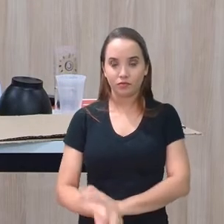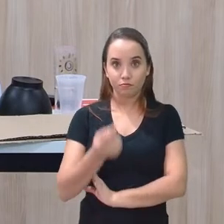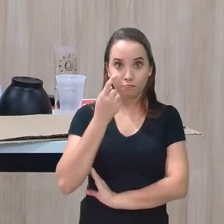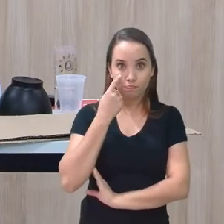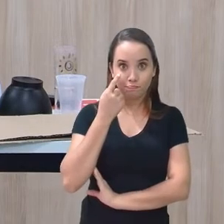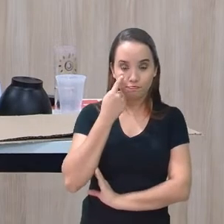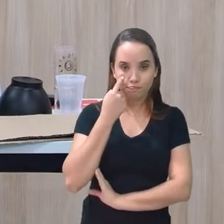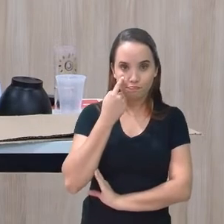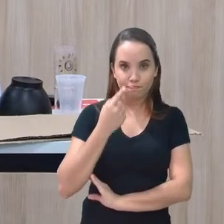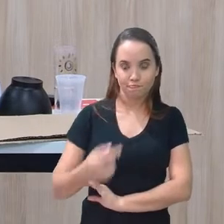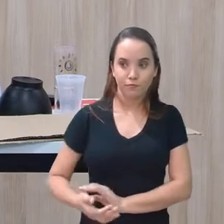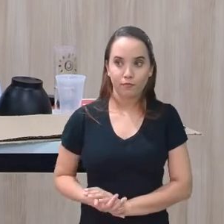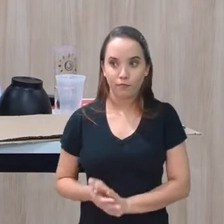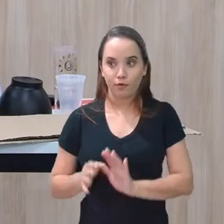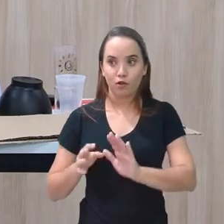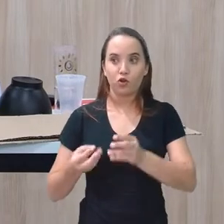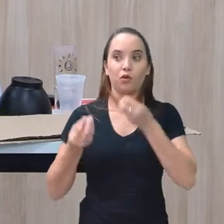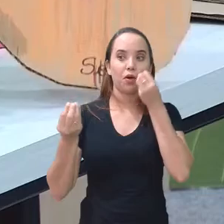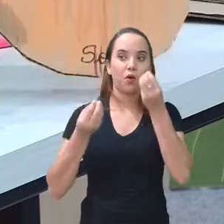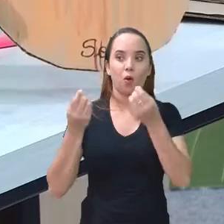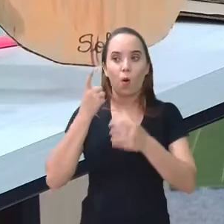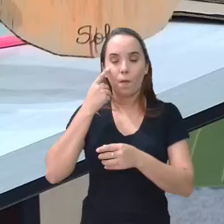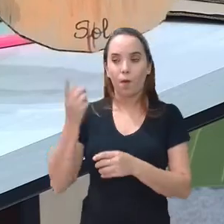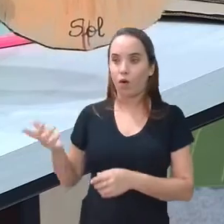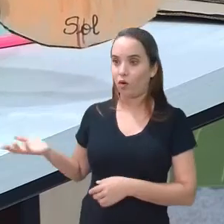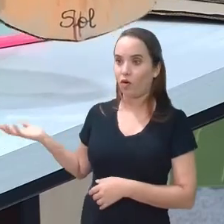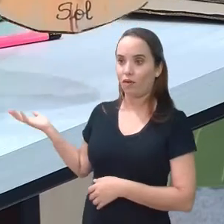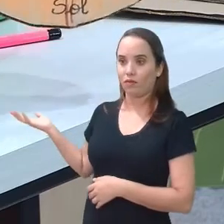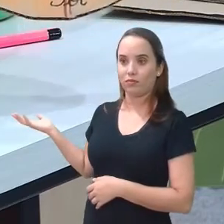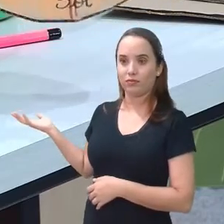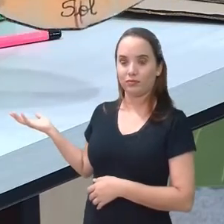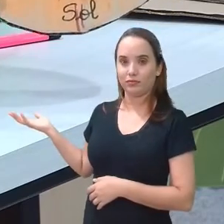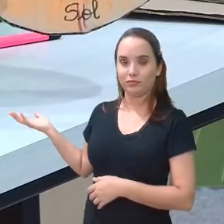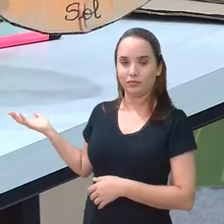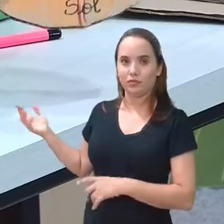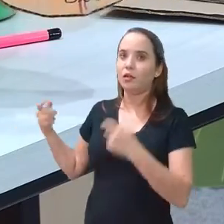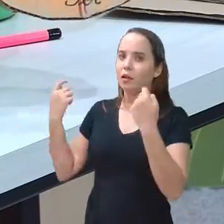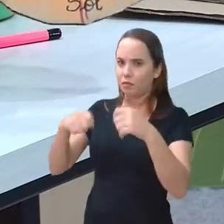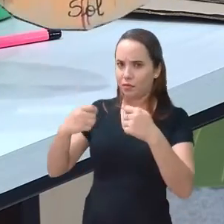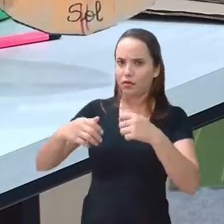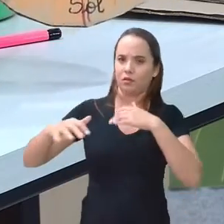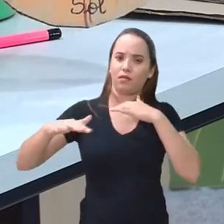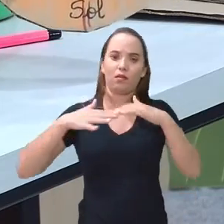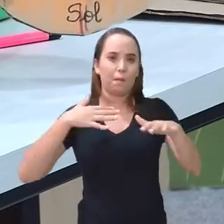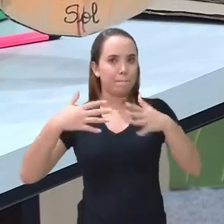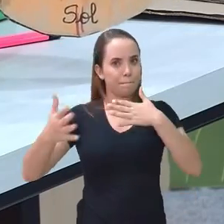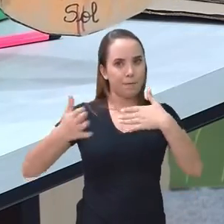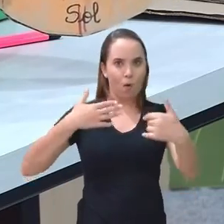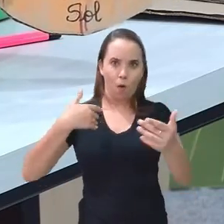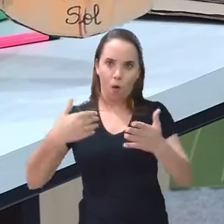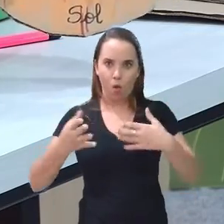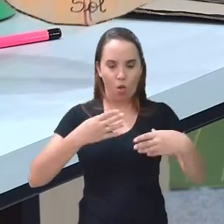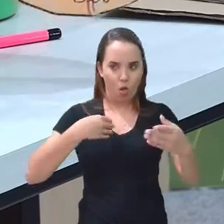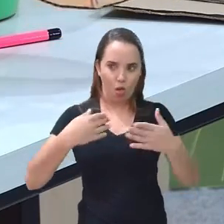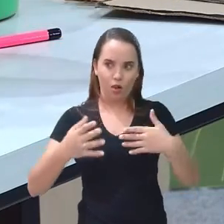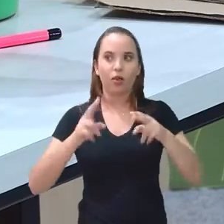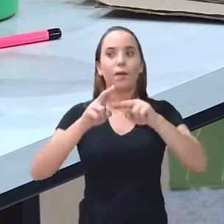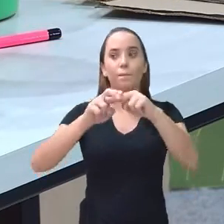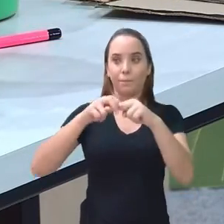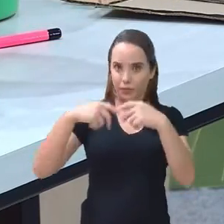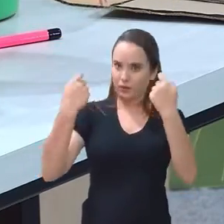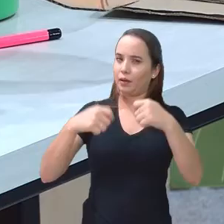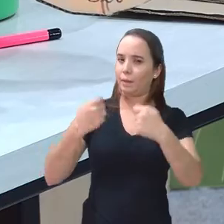Olha, então ele vai ficar flexível, ó. Por isso que é bom o brinco, porque ele